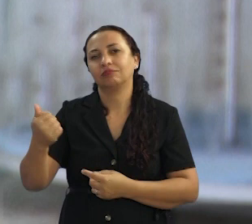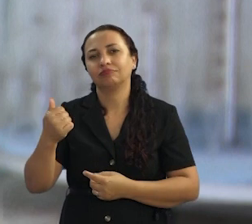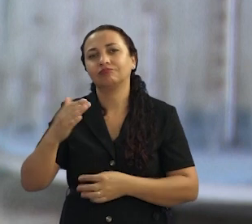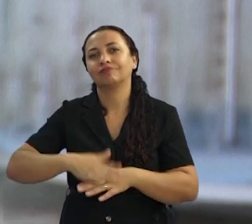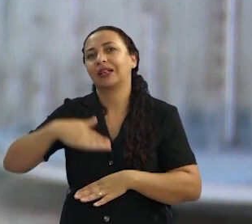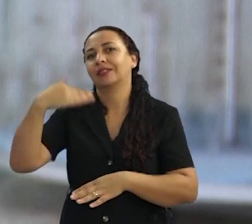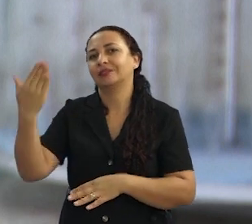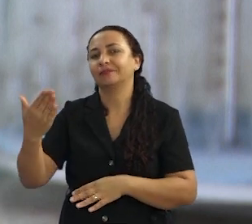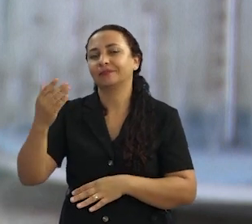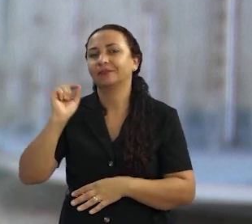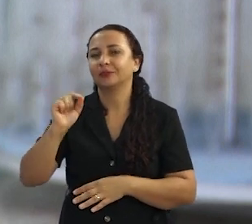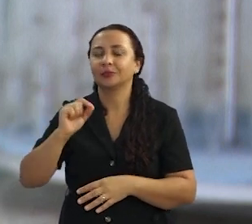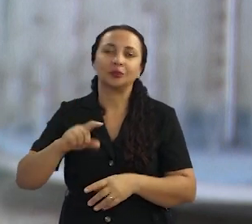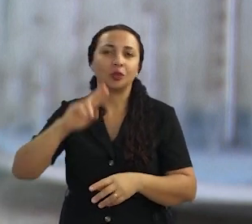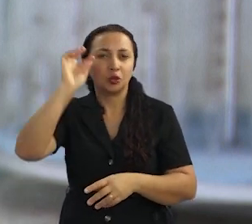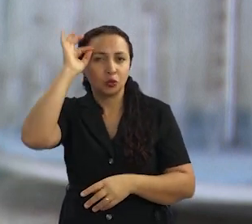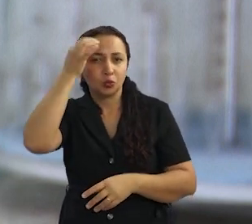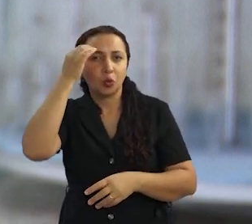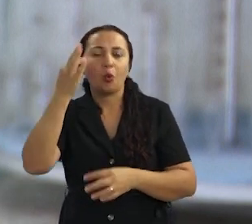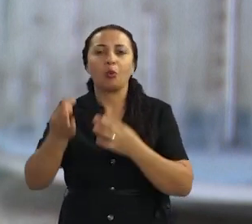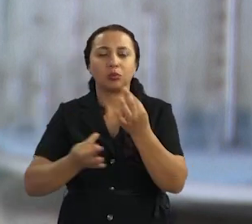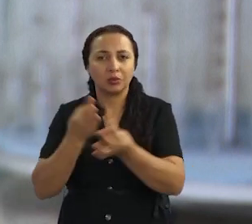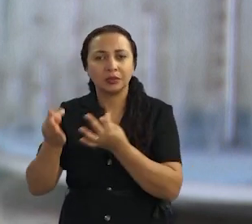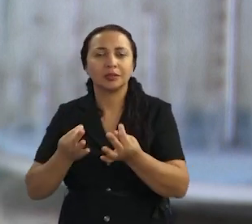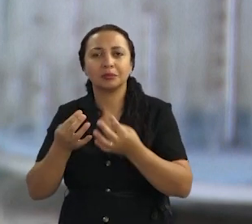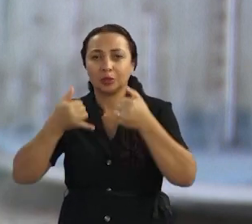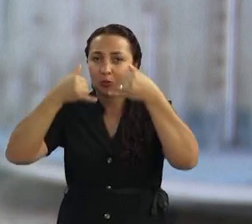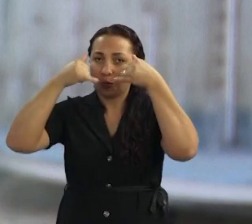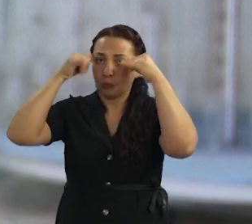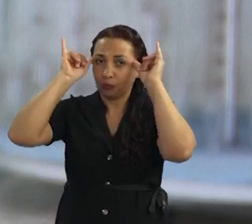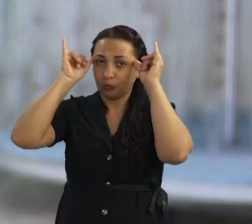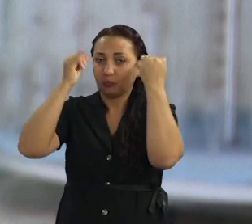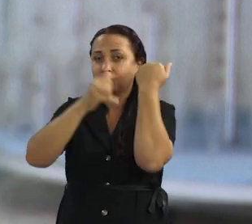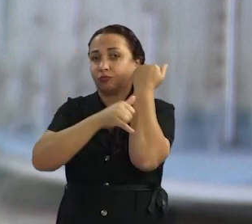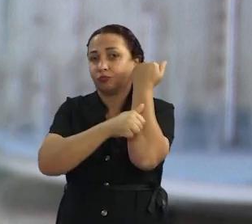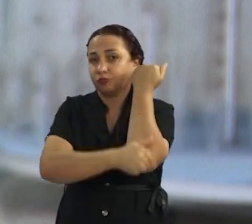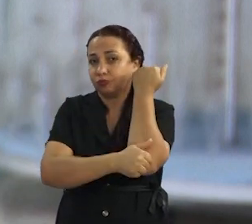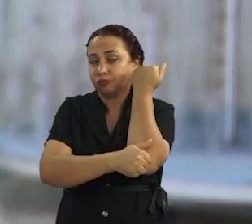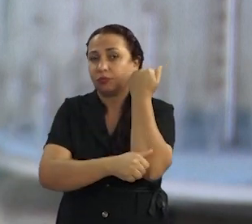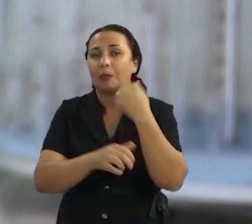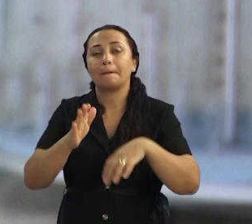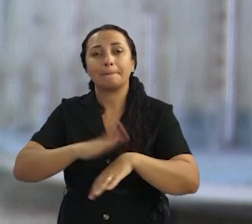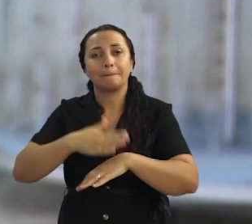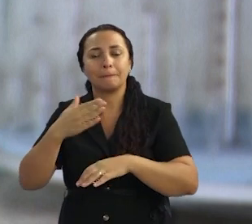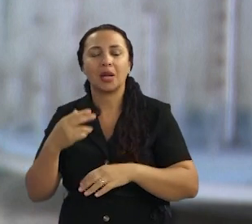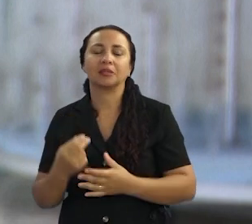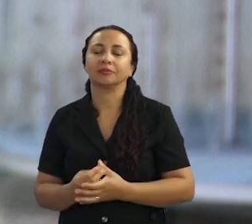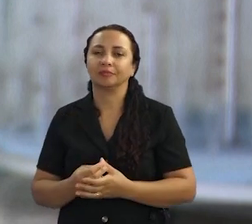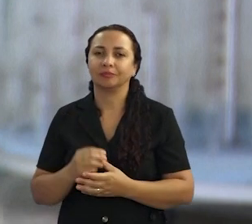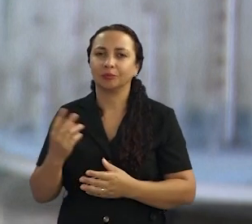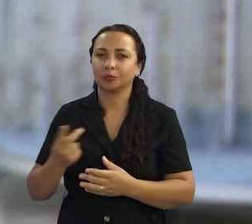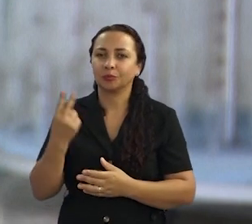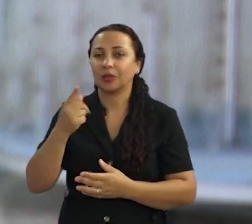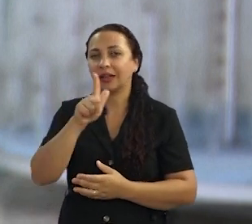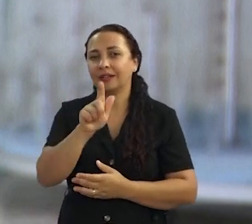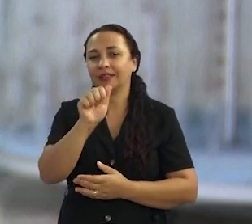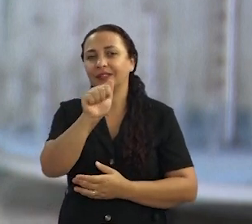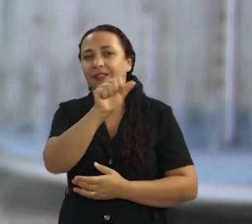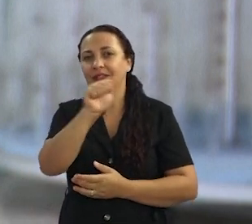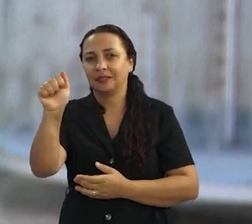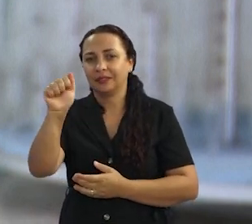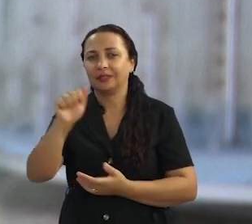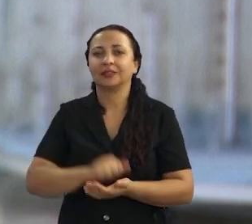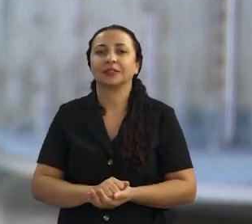melhor do que o tratamento apenas com a fezes, o esterco bovino, 6 vezes maior volume de